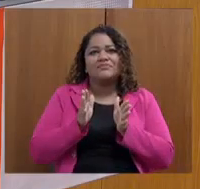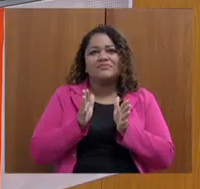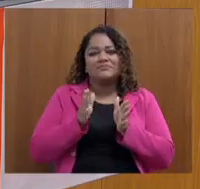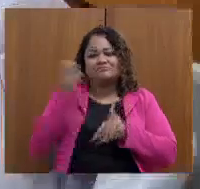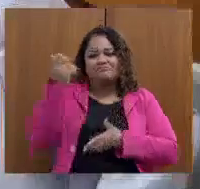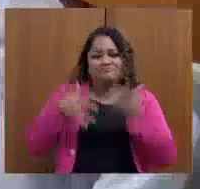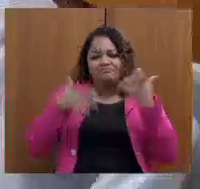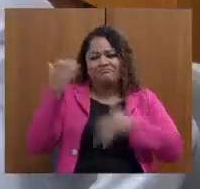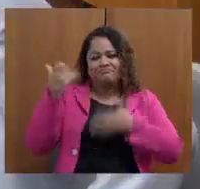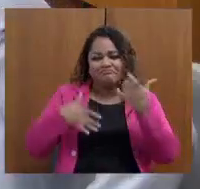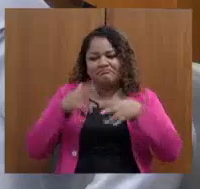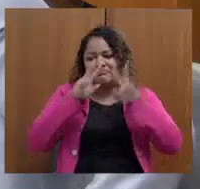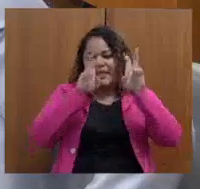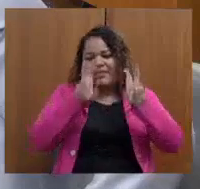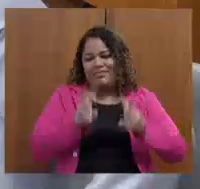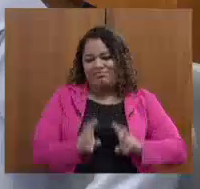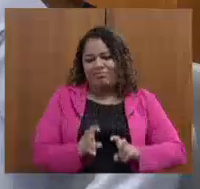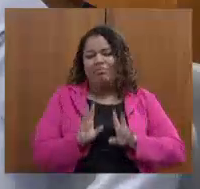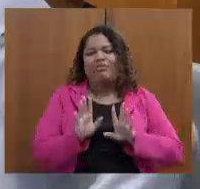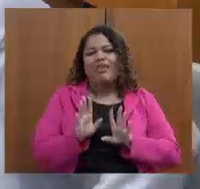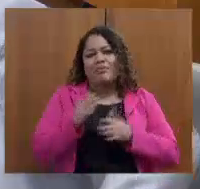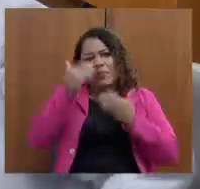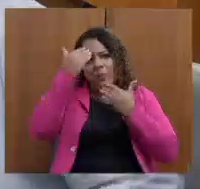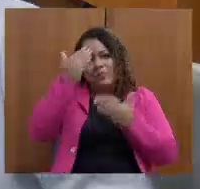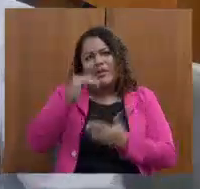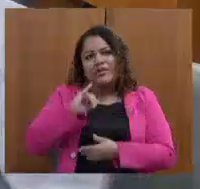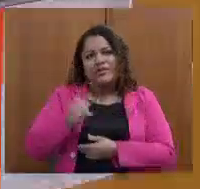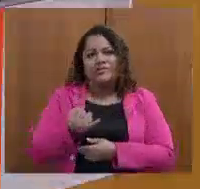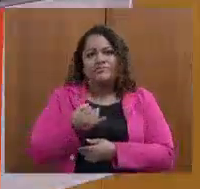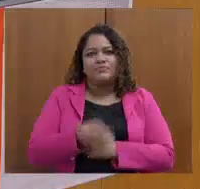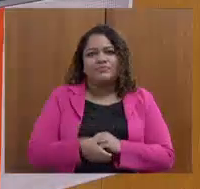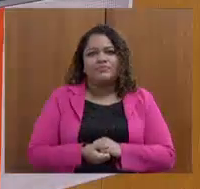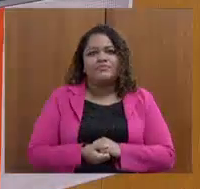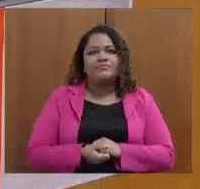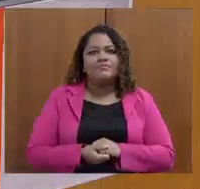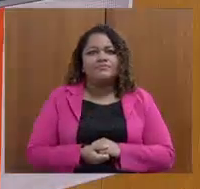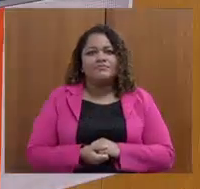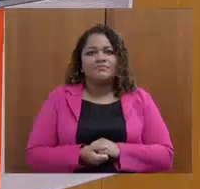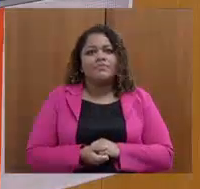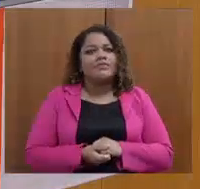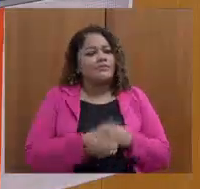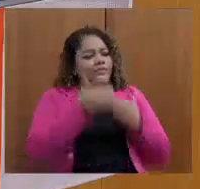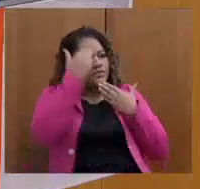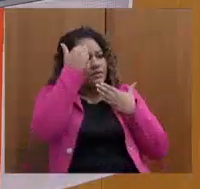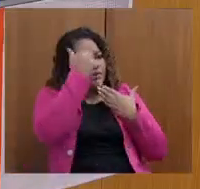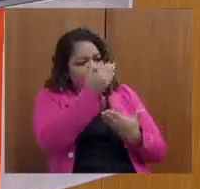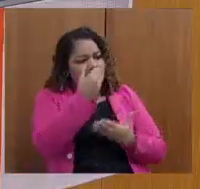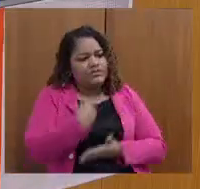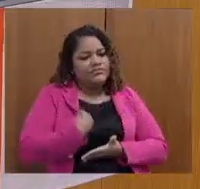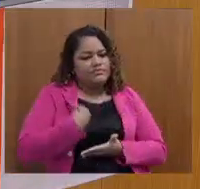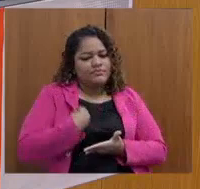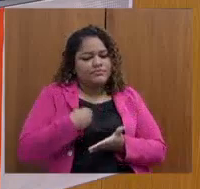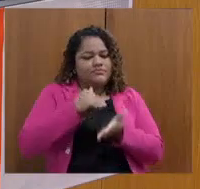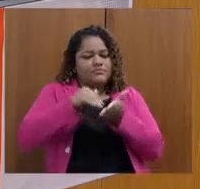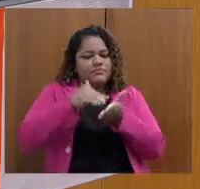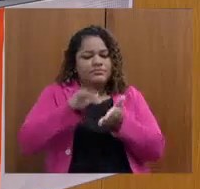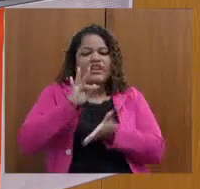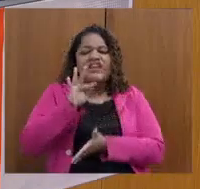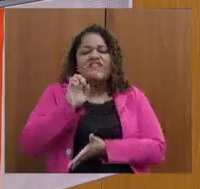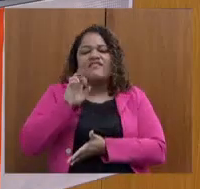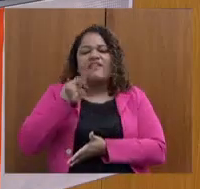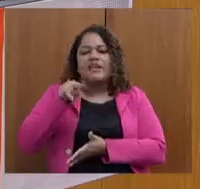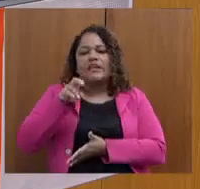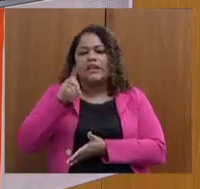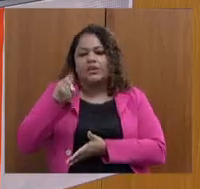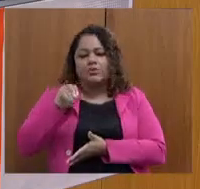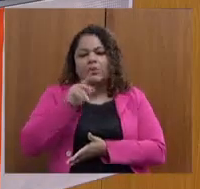explorados os temas e agradeço a oportunidade Presidente então agradeço a presença do secretário Fernando passado cumprindo